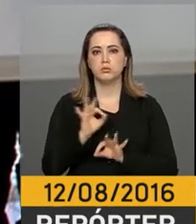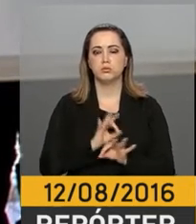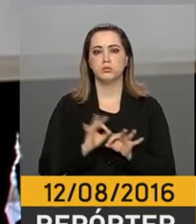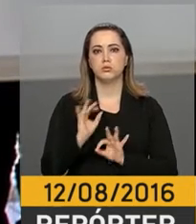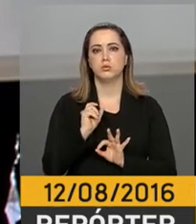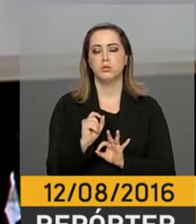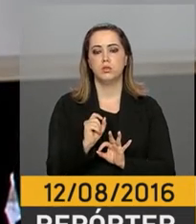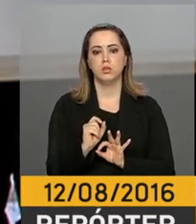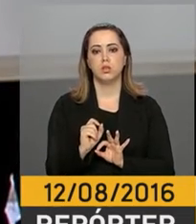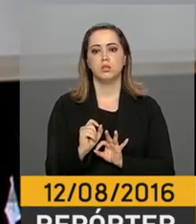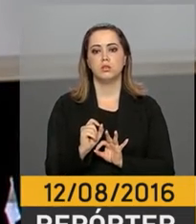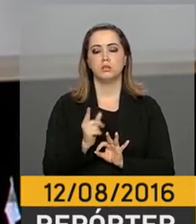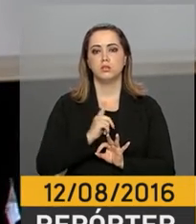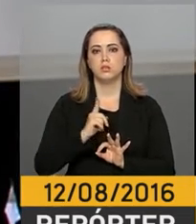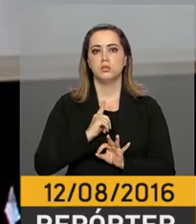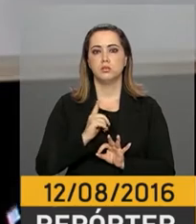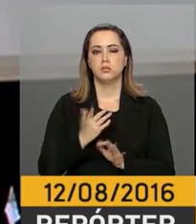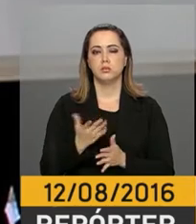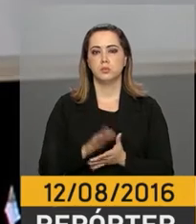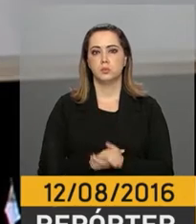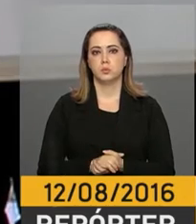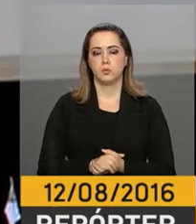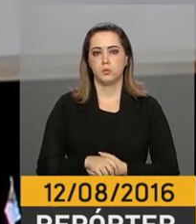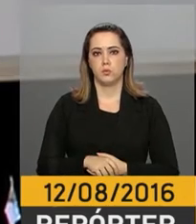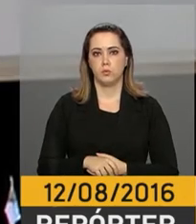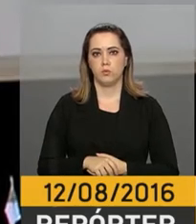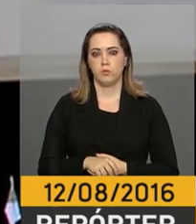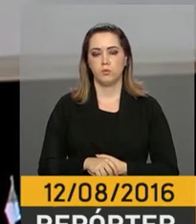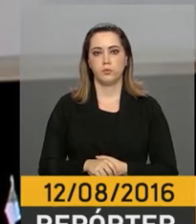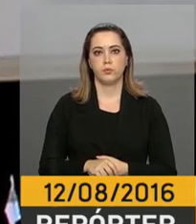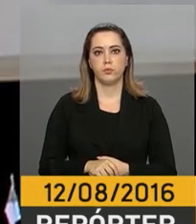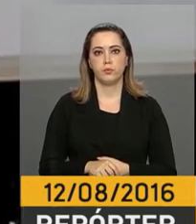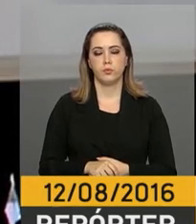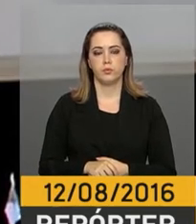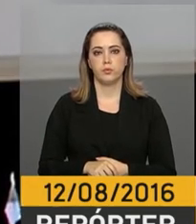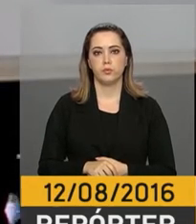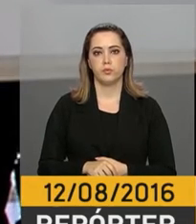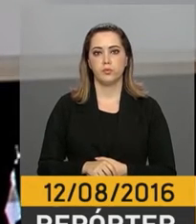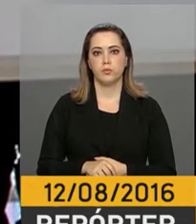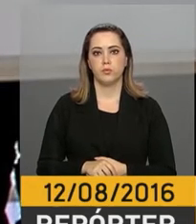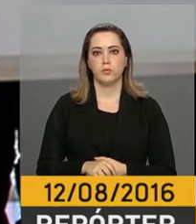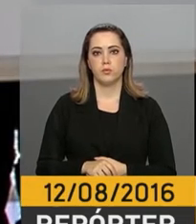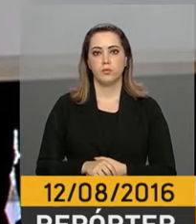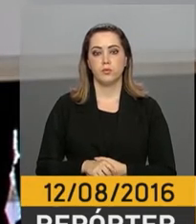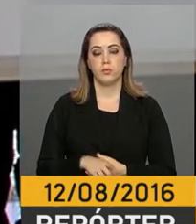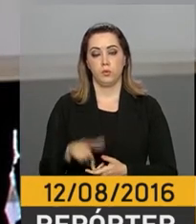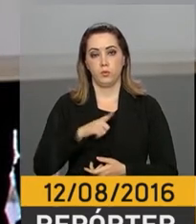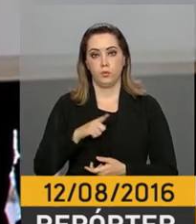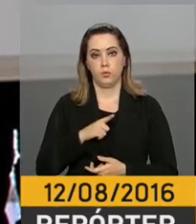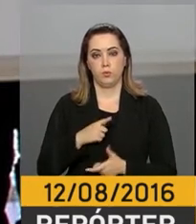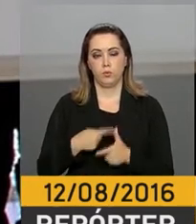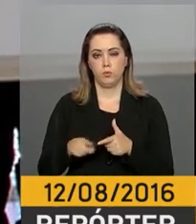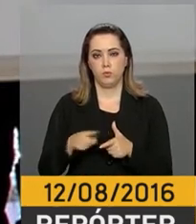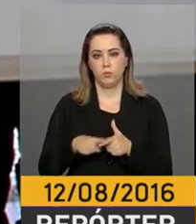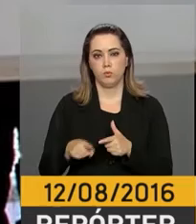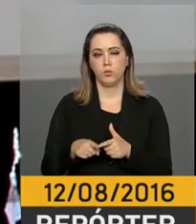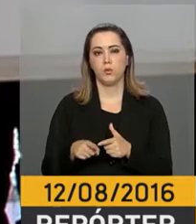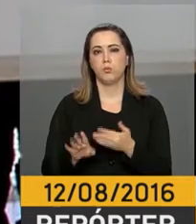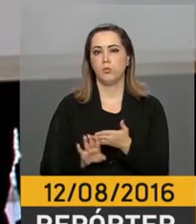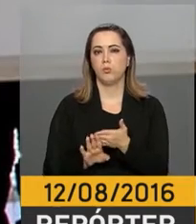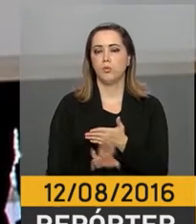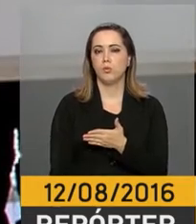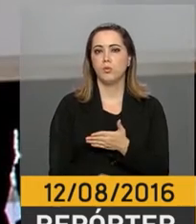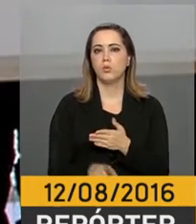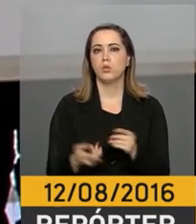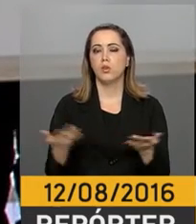muito tempo, se preocupou muito com a questão de Bolívia, de uma situação externa. Quanto a um problema grave